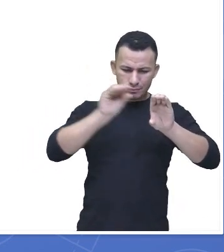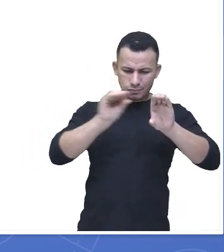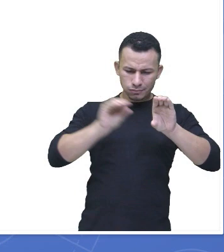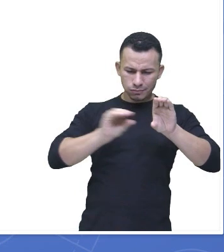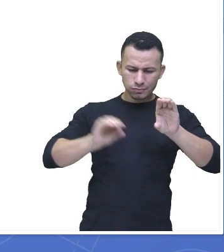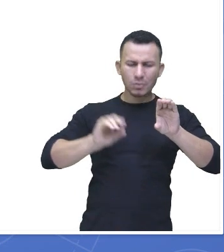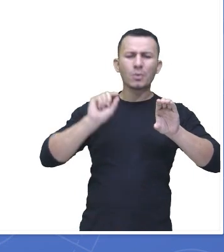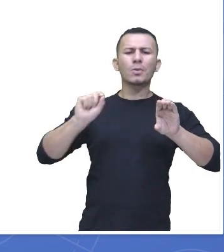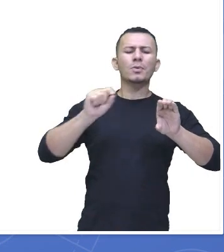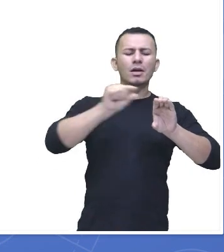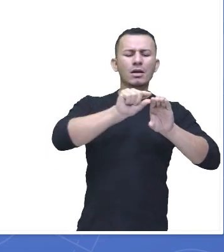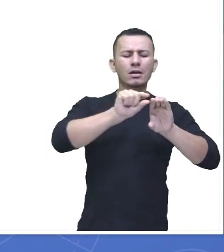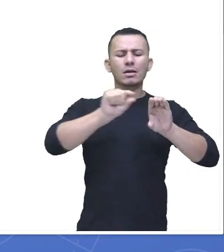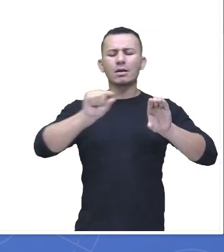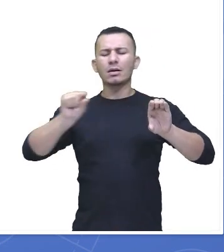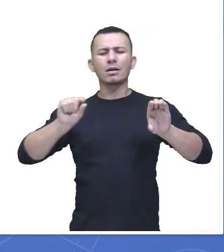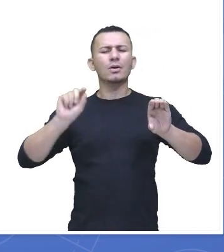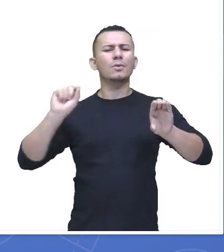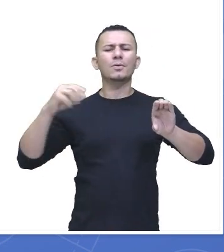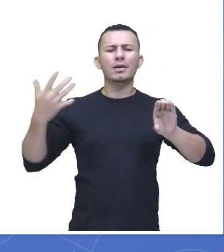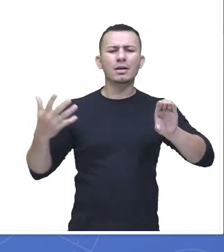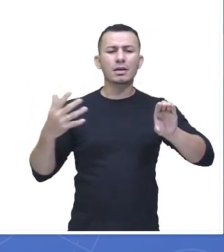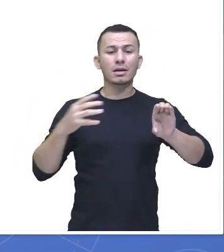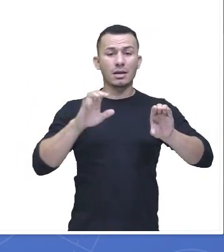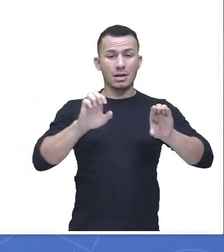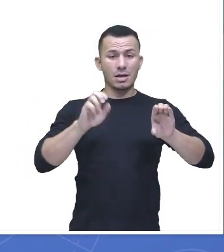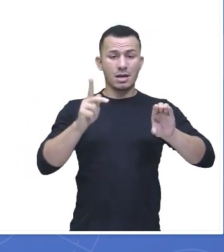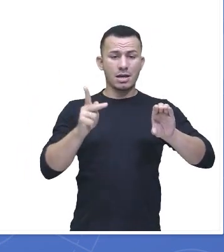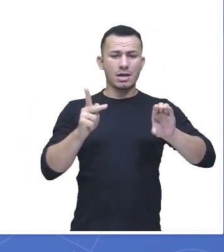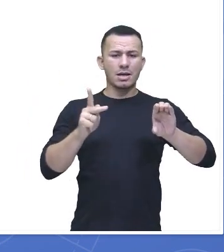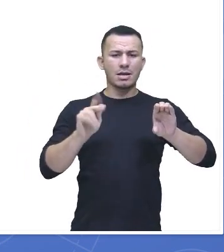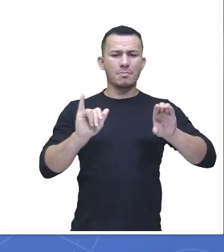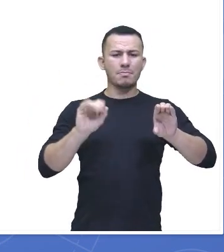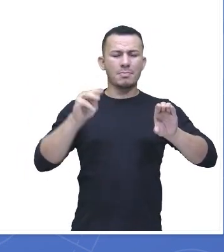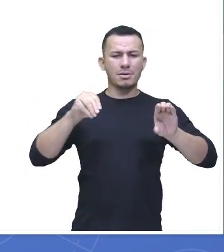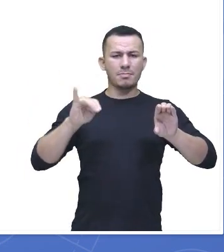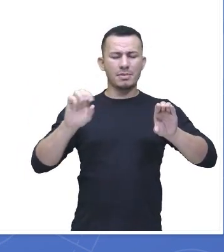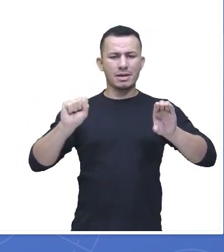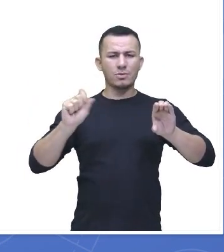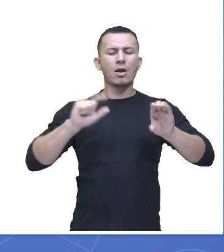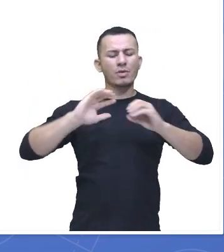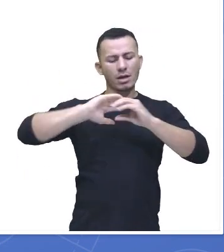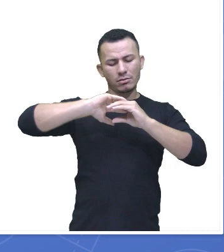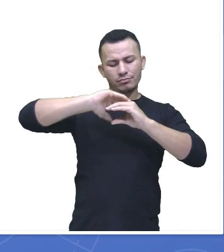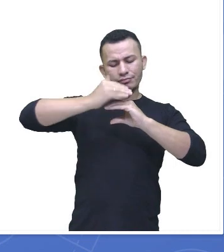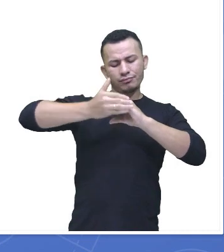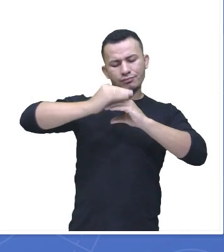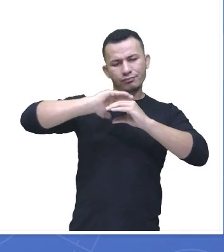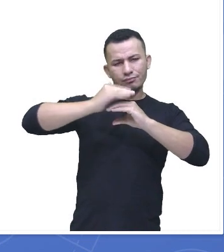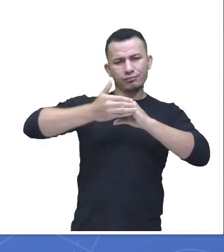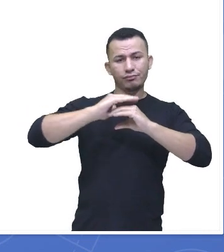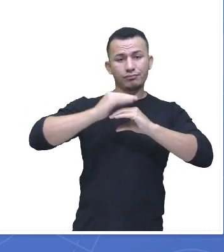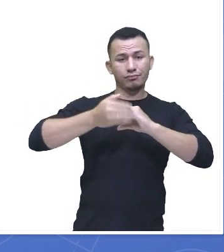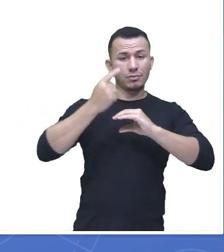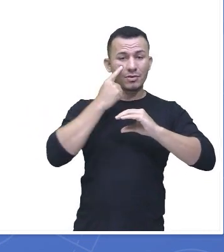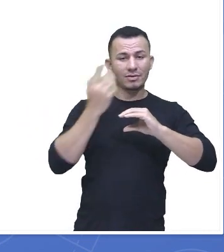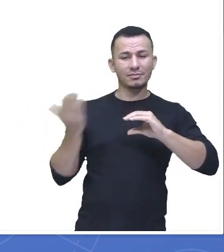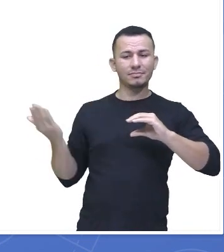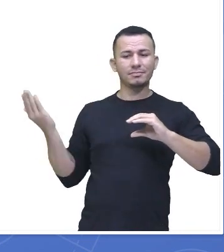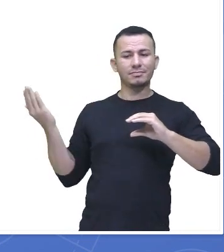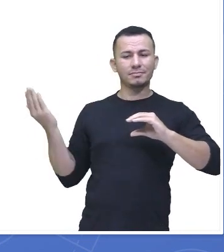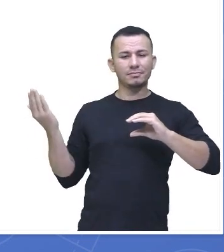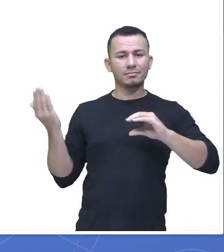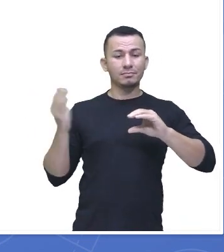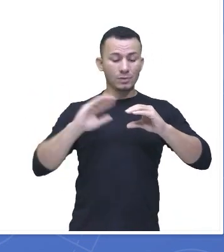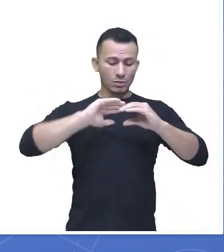ver, né, é o epimísio. Ele envolve todo o músculo, como vocês estão vendo aqui,